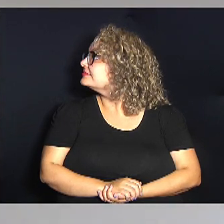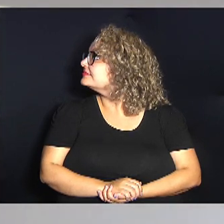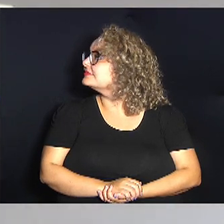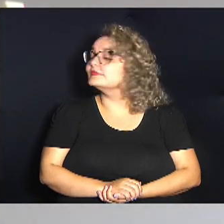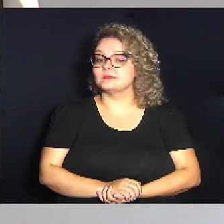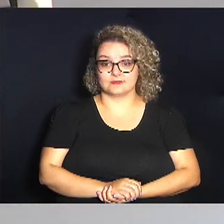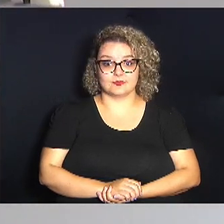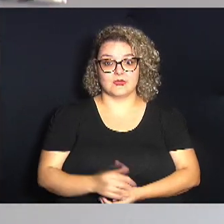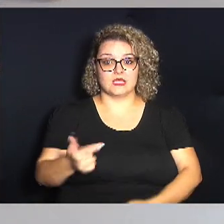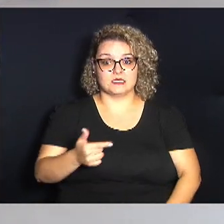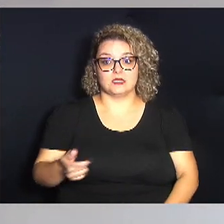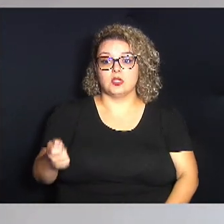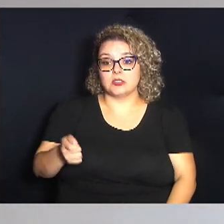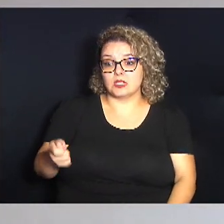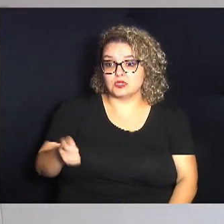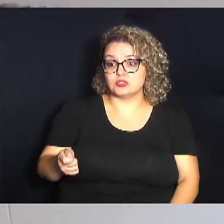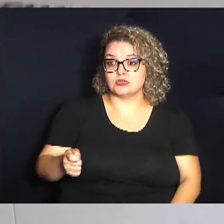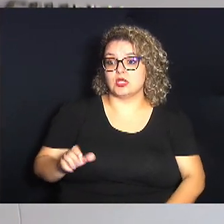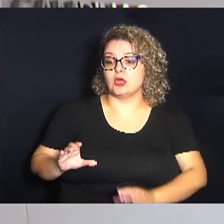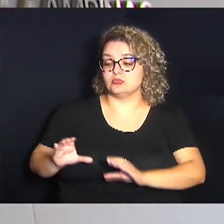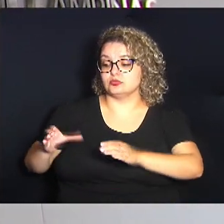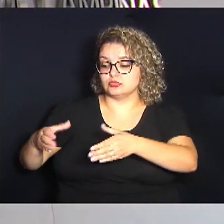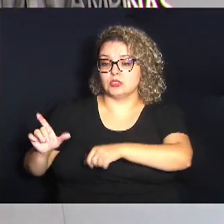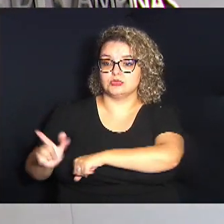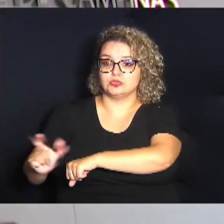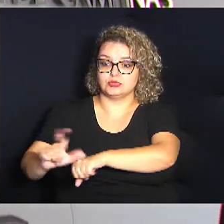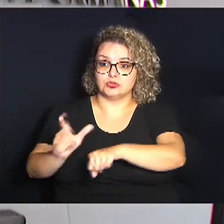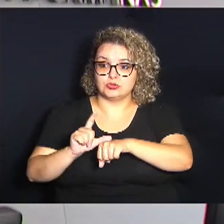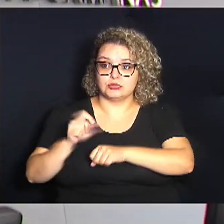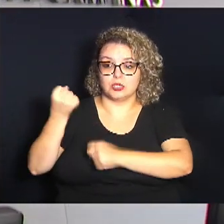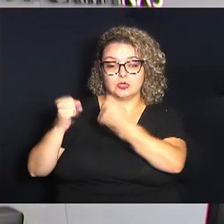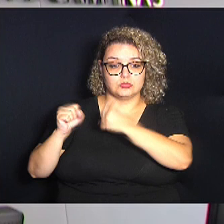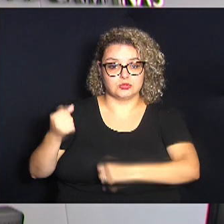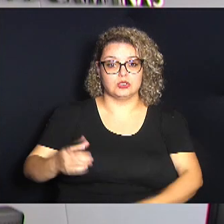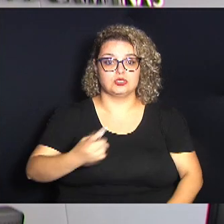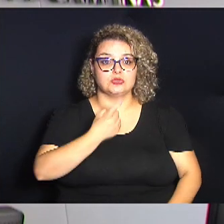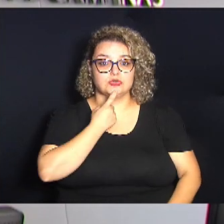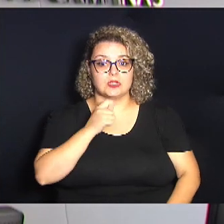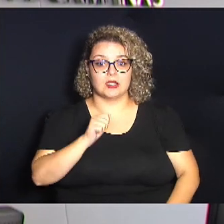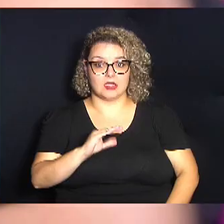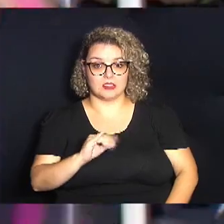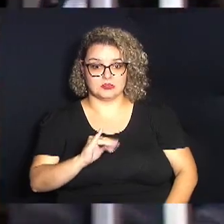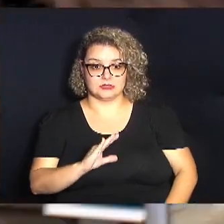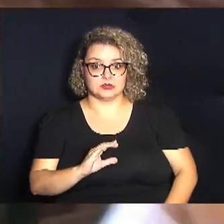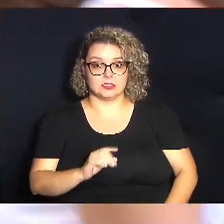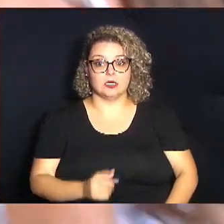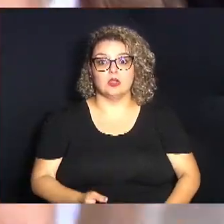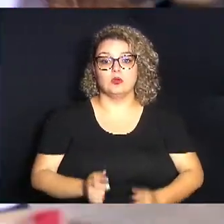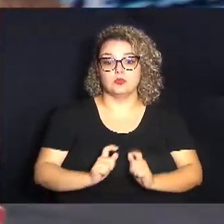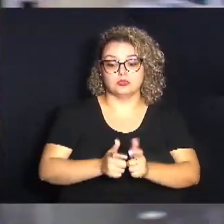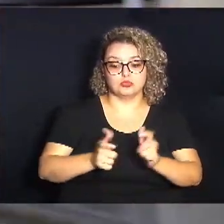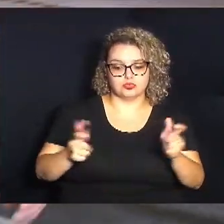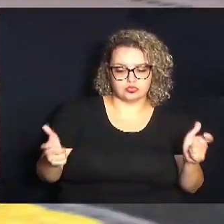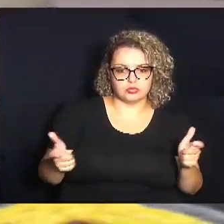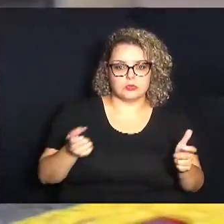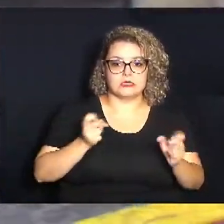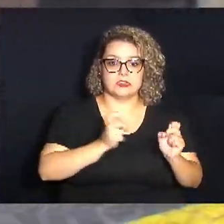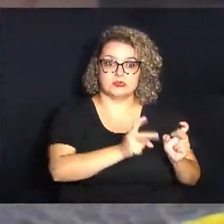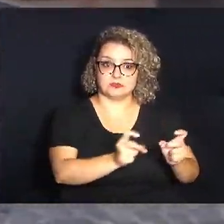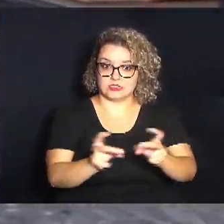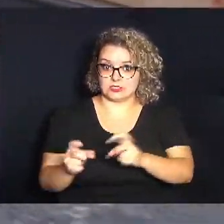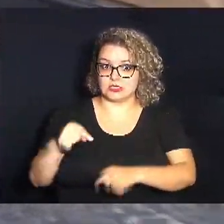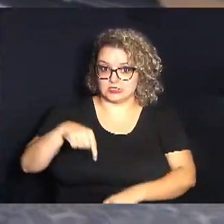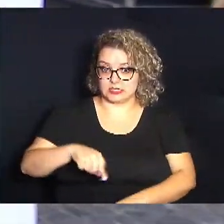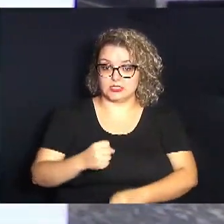Segundo a Associação Comercial e Industrial de Campinas, a ASIC, o crescimento nas vendas previsto para a época do Natal deste ano é